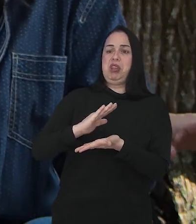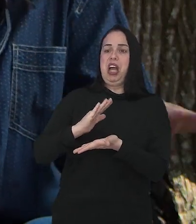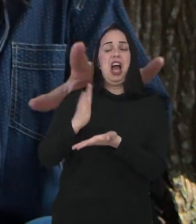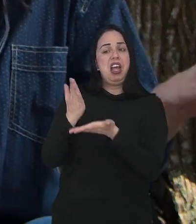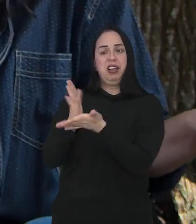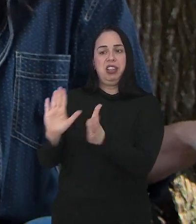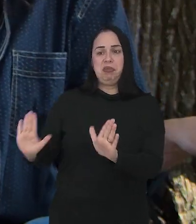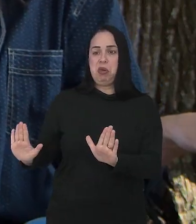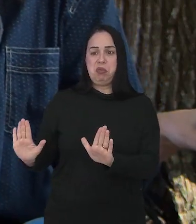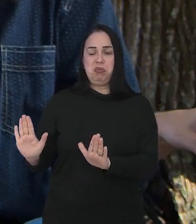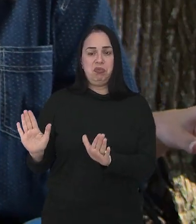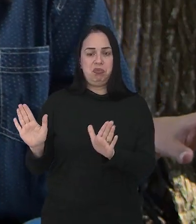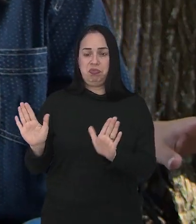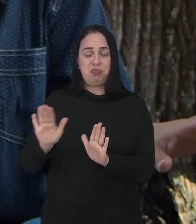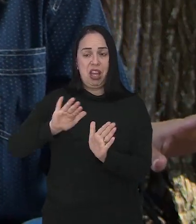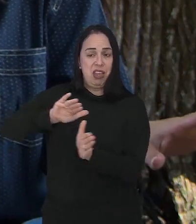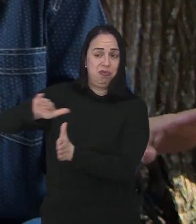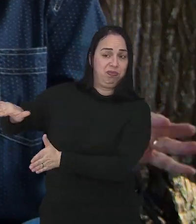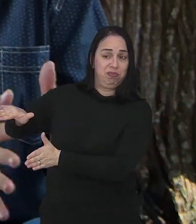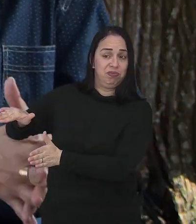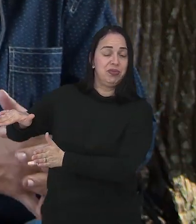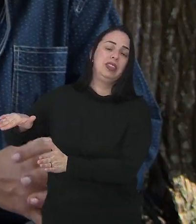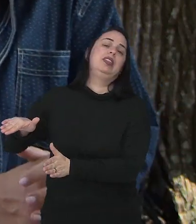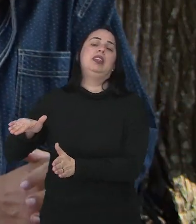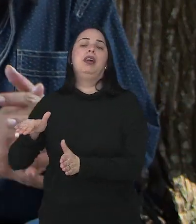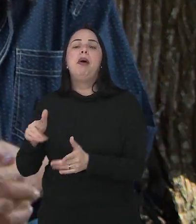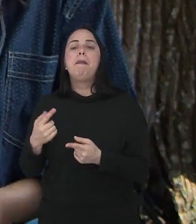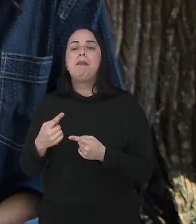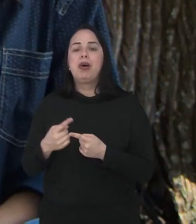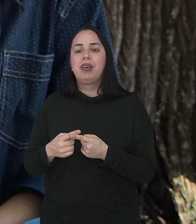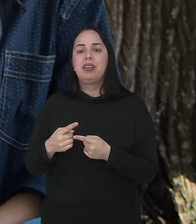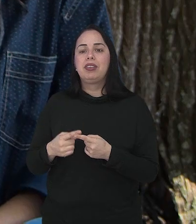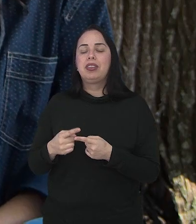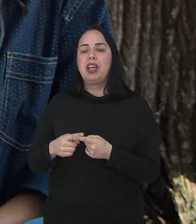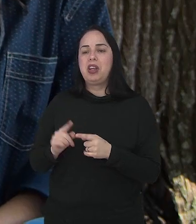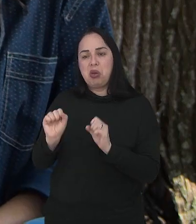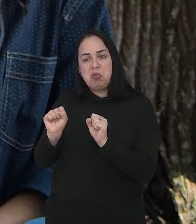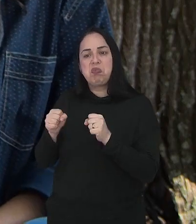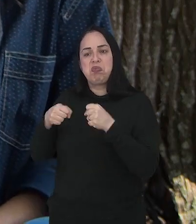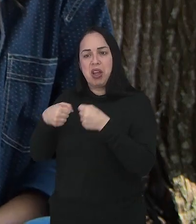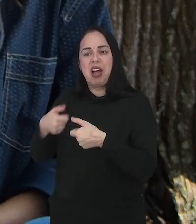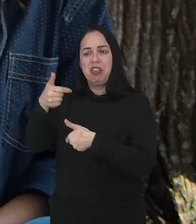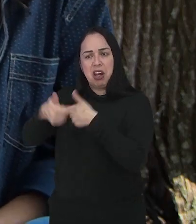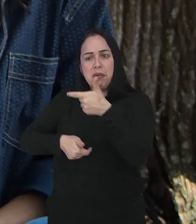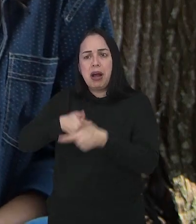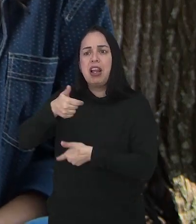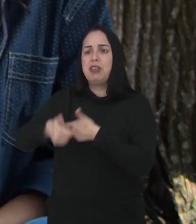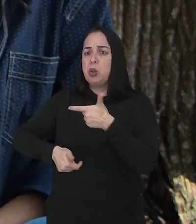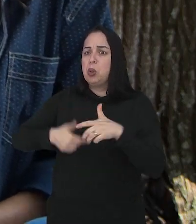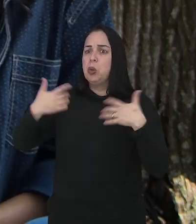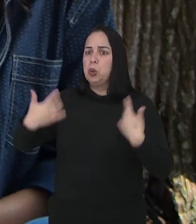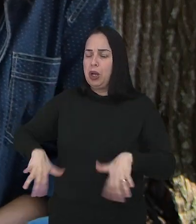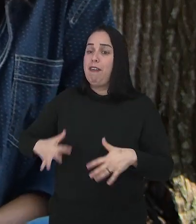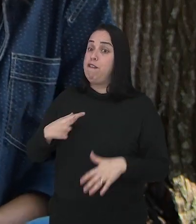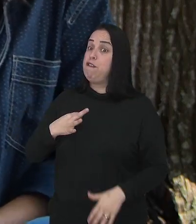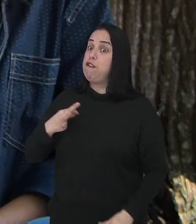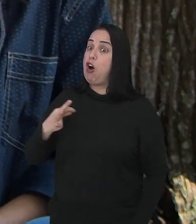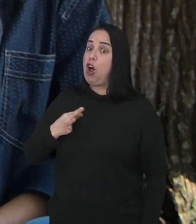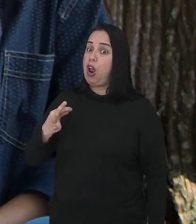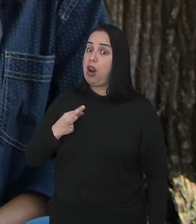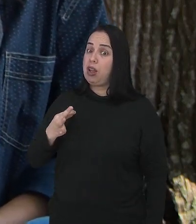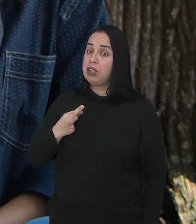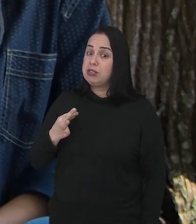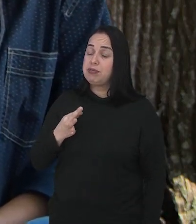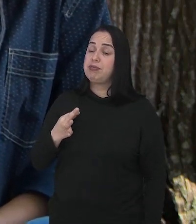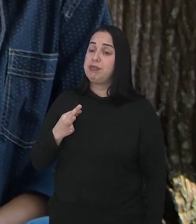ela acabou, ela não existe mais, entendeu? Porque realmente eu dava meu sangue para aquilo. Eu trabalhava bastante, voluntariamente,